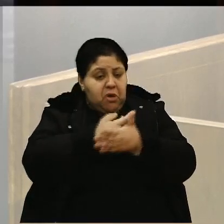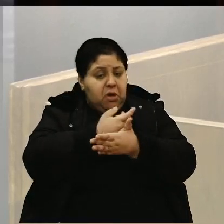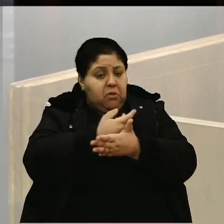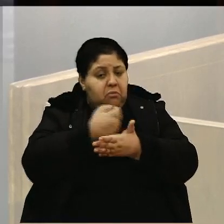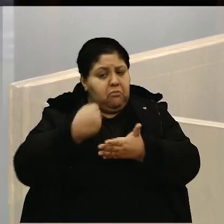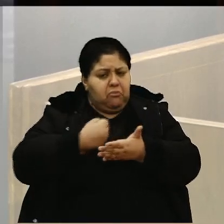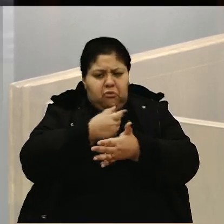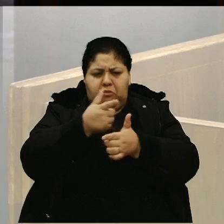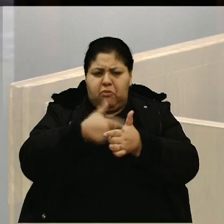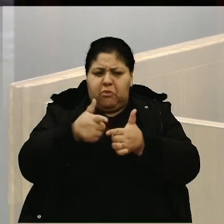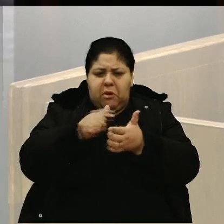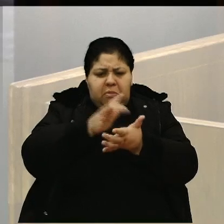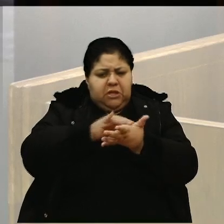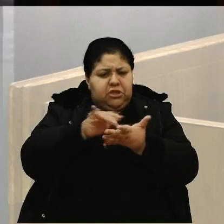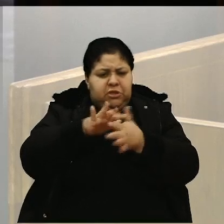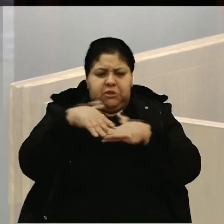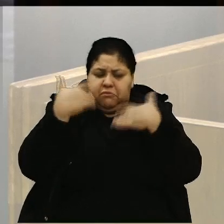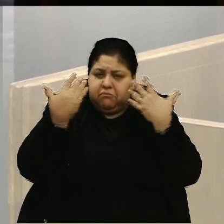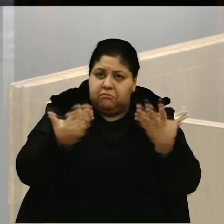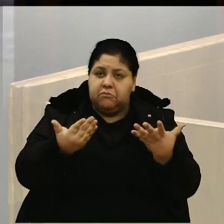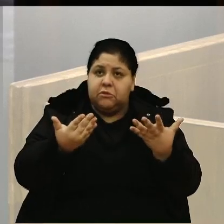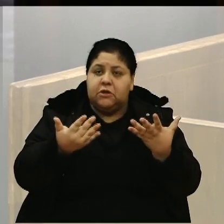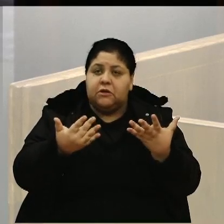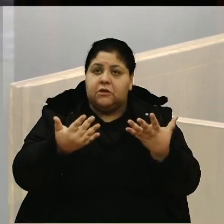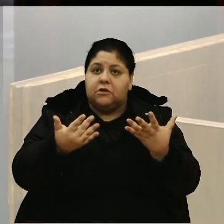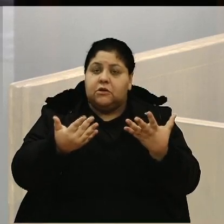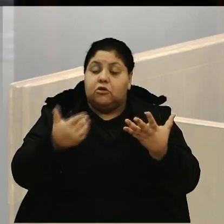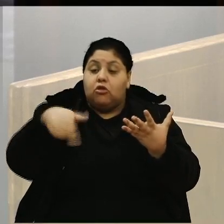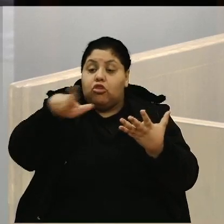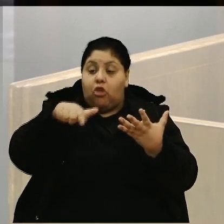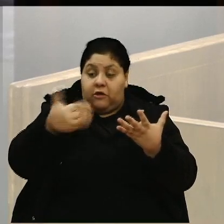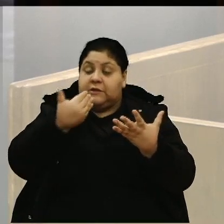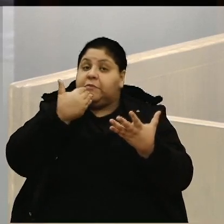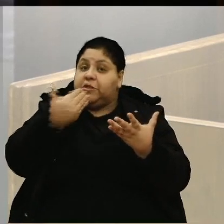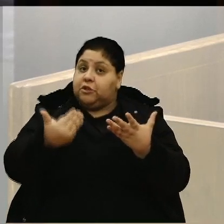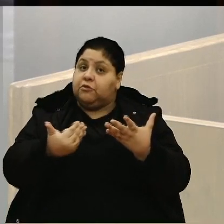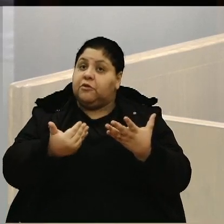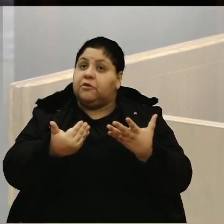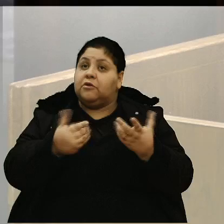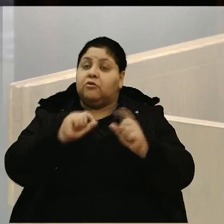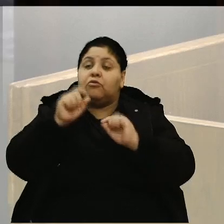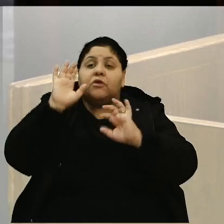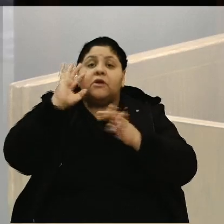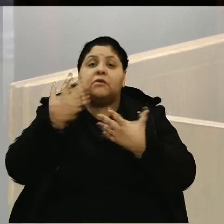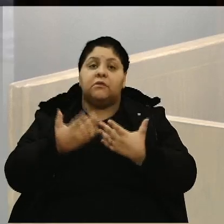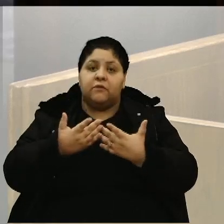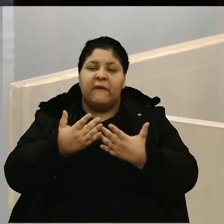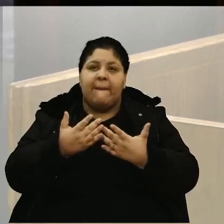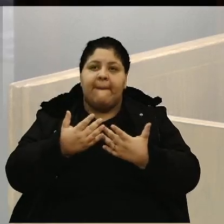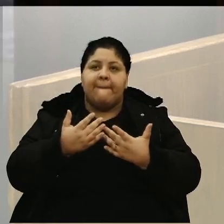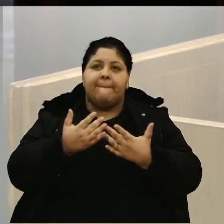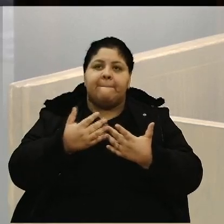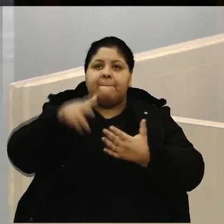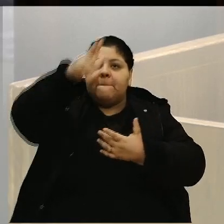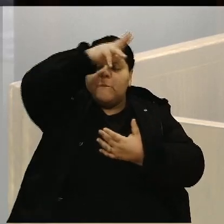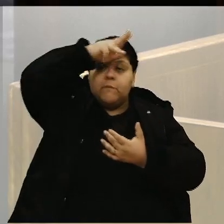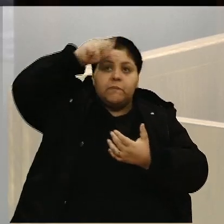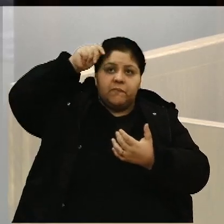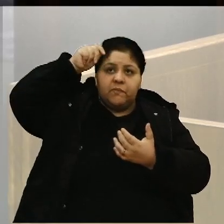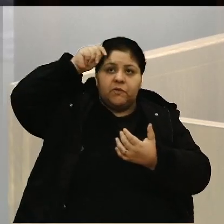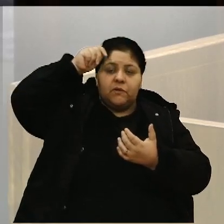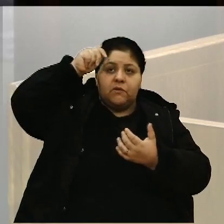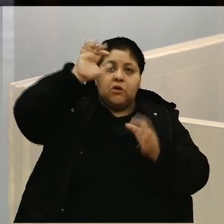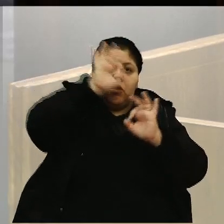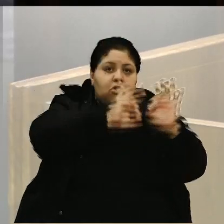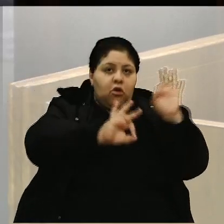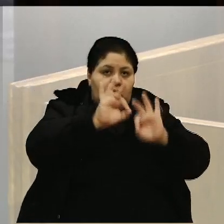algum problema na digitação. Aí nós solicitamos, o que aconteceu? O município arrumou